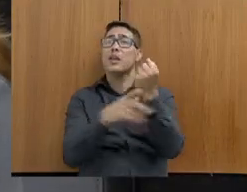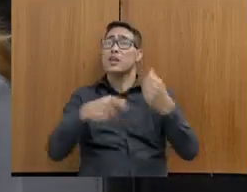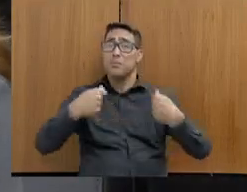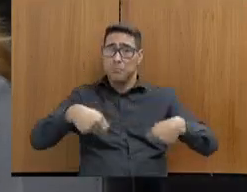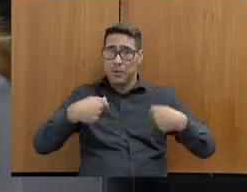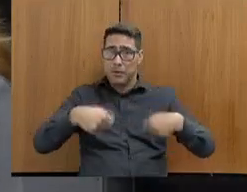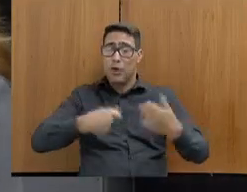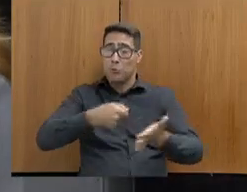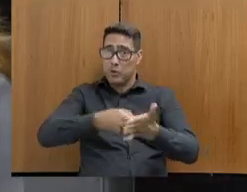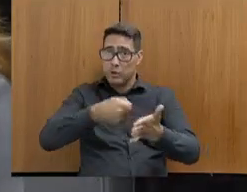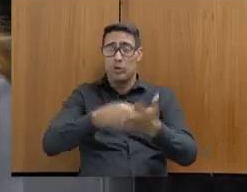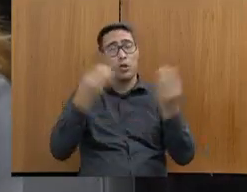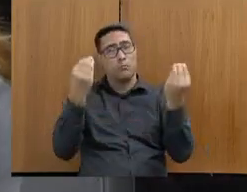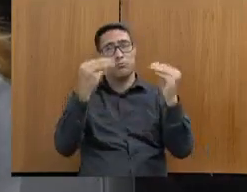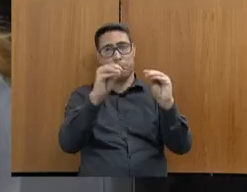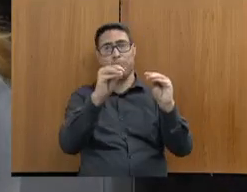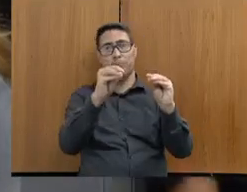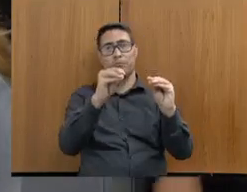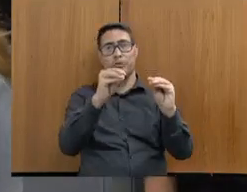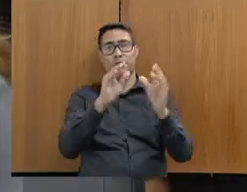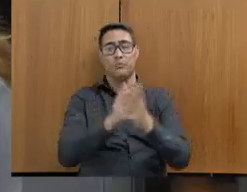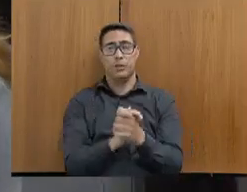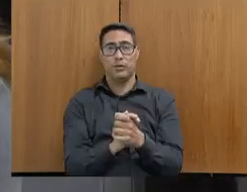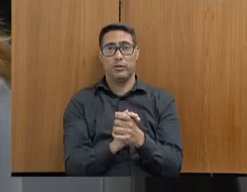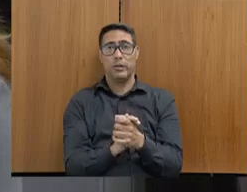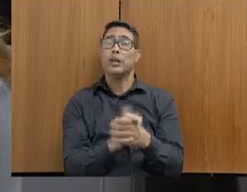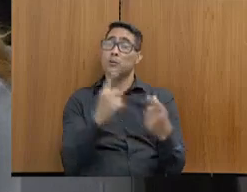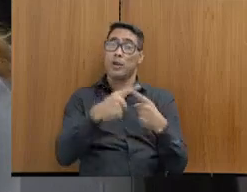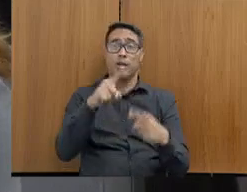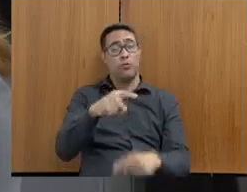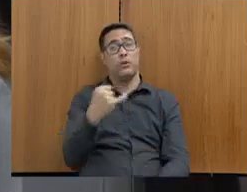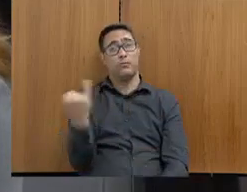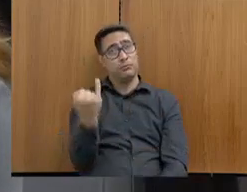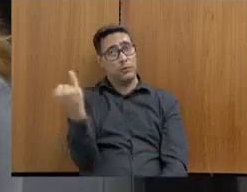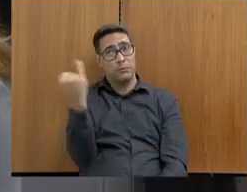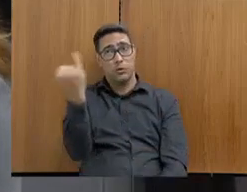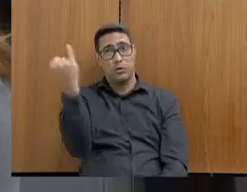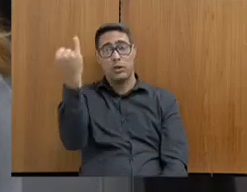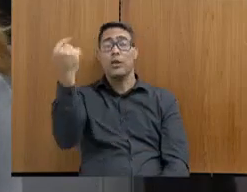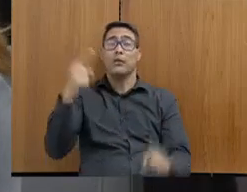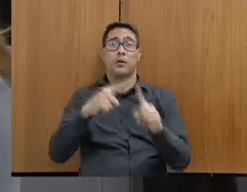de preenchimento né porque isso é de suma importância né